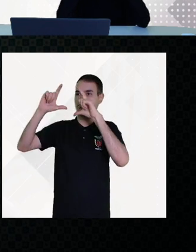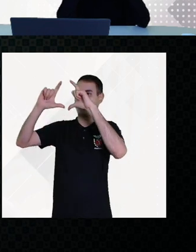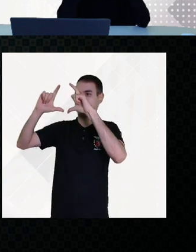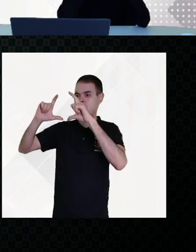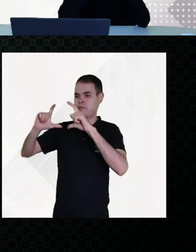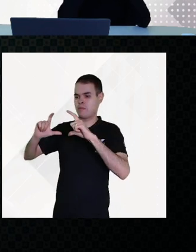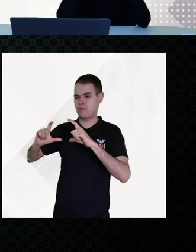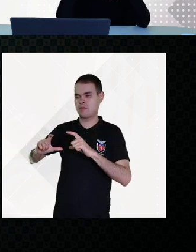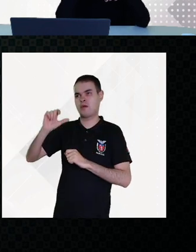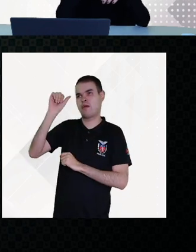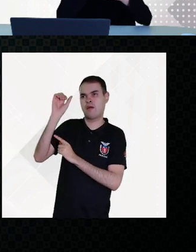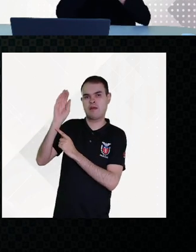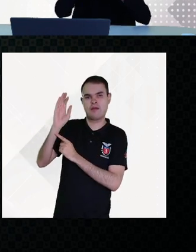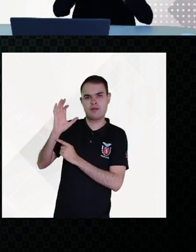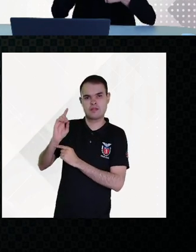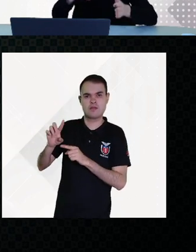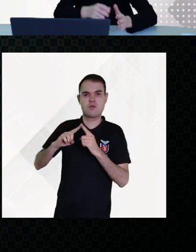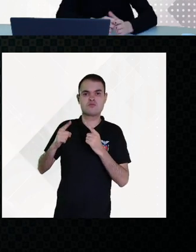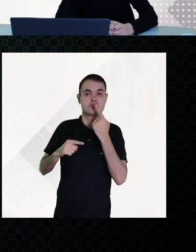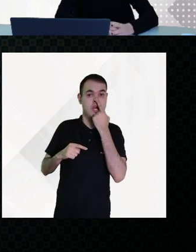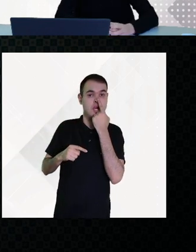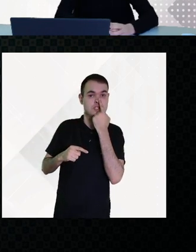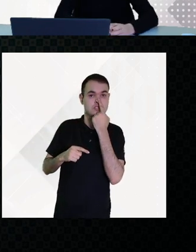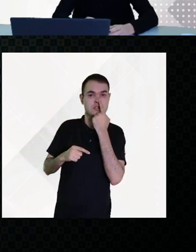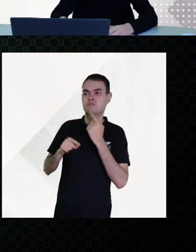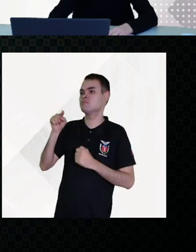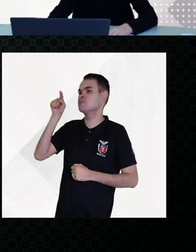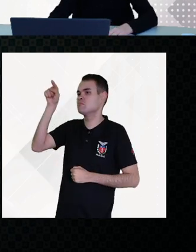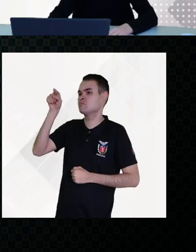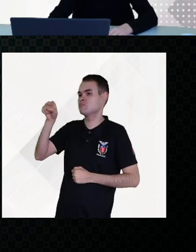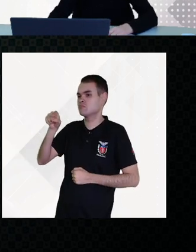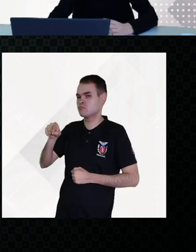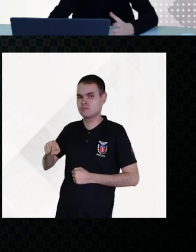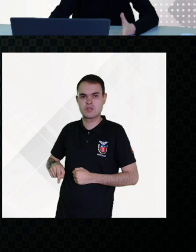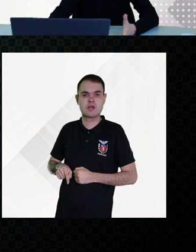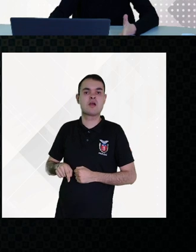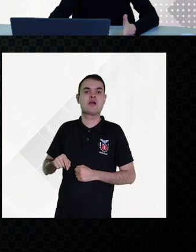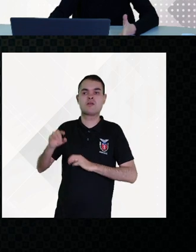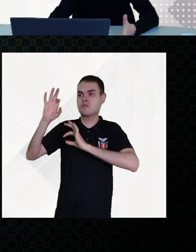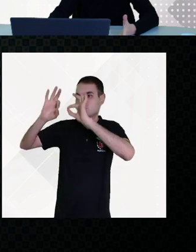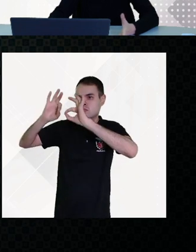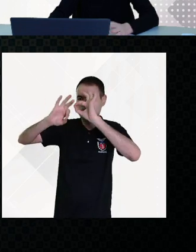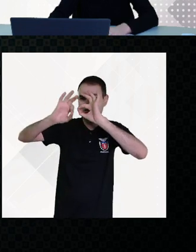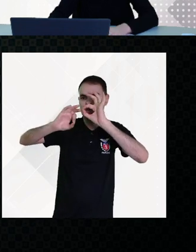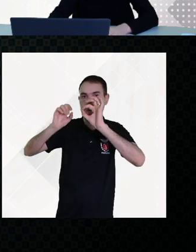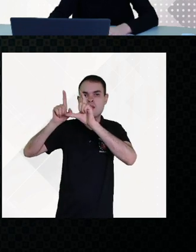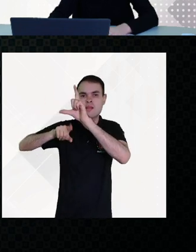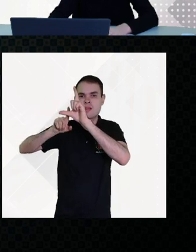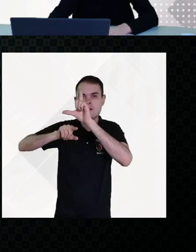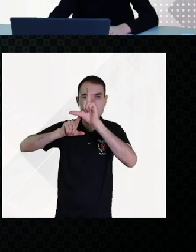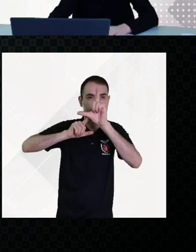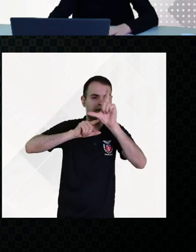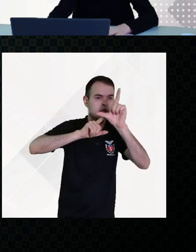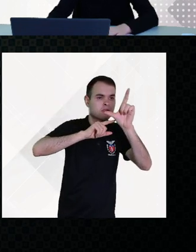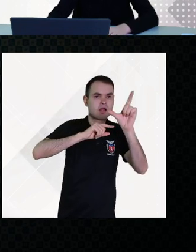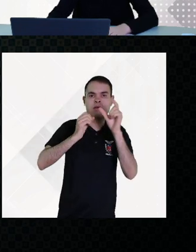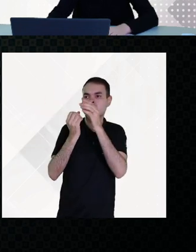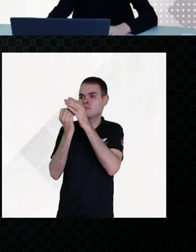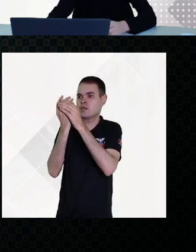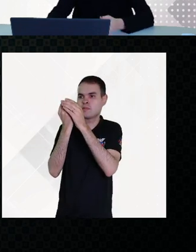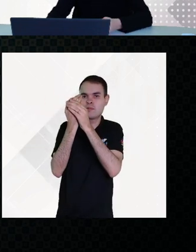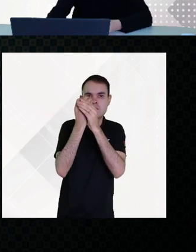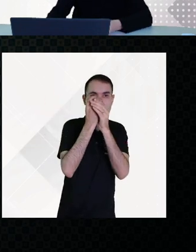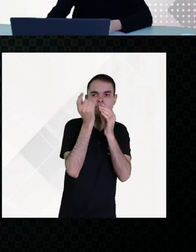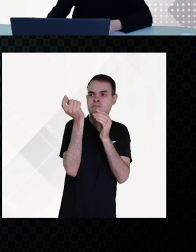ia, né, com o nariz apontando, a gente ia formando as palavras. Então, tem muitos recursos que a gente pode utilizar. Basta a gente,